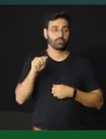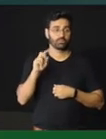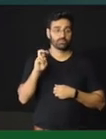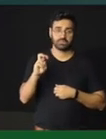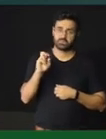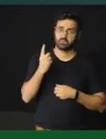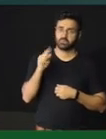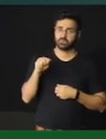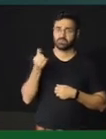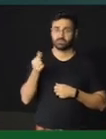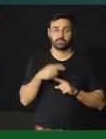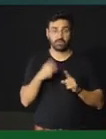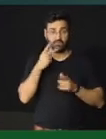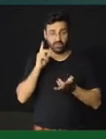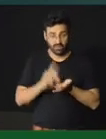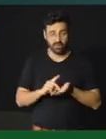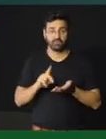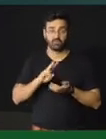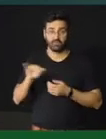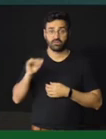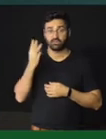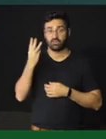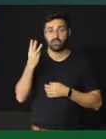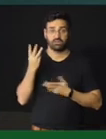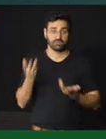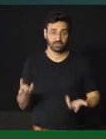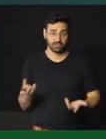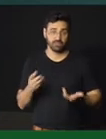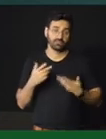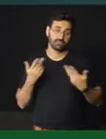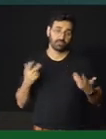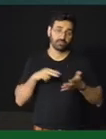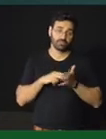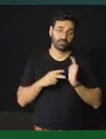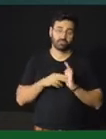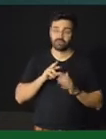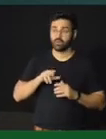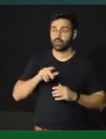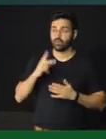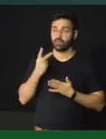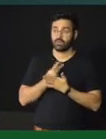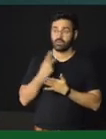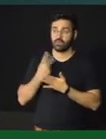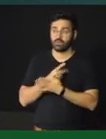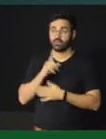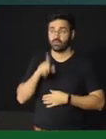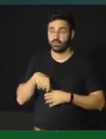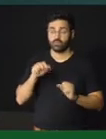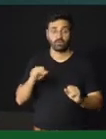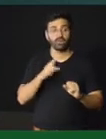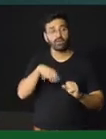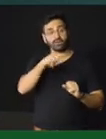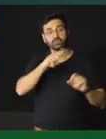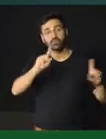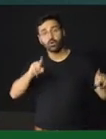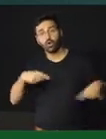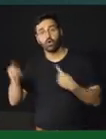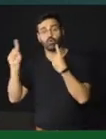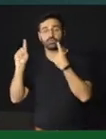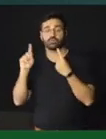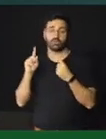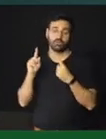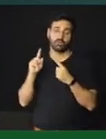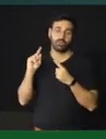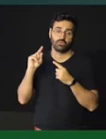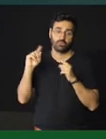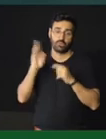1.6 e vai dar mais de três esse ano demonstrando que não é erro Jamal isso é aposta contra o Brasil é aposta de um